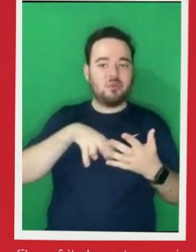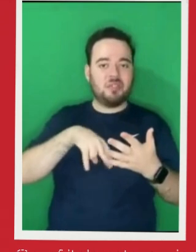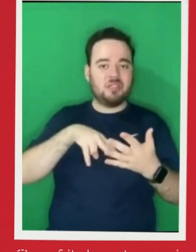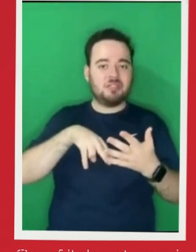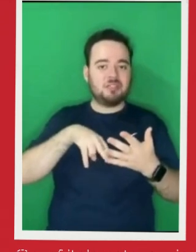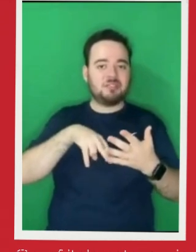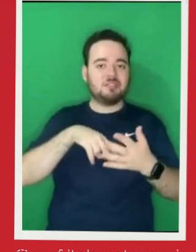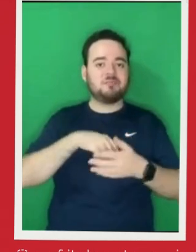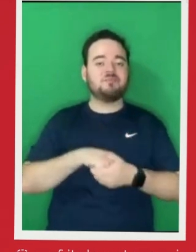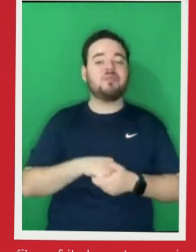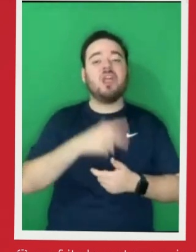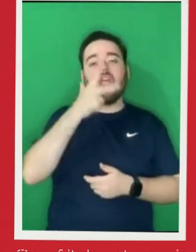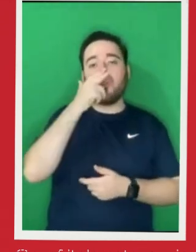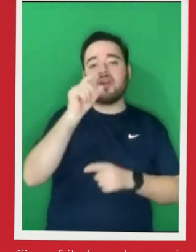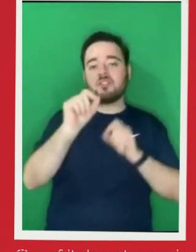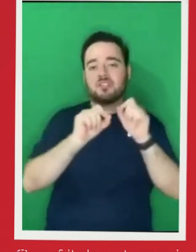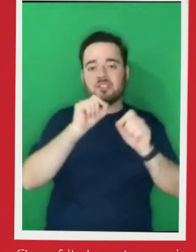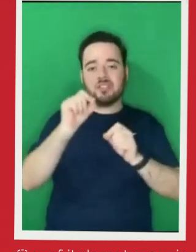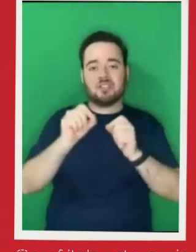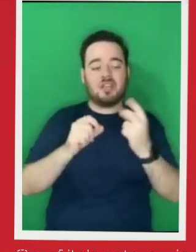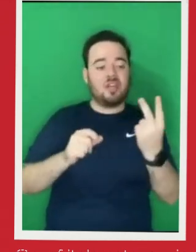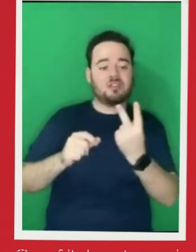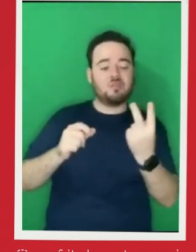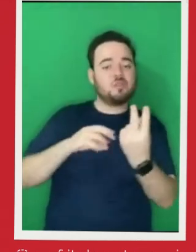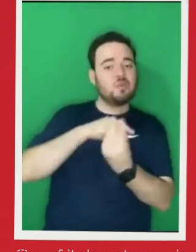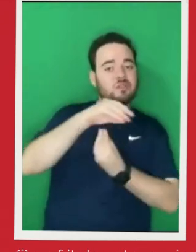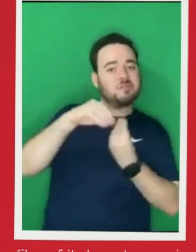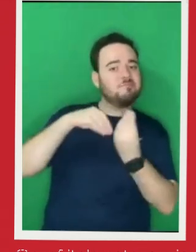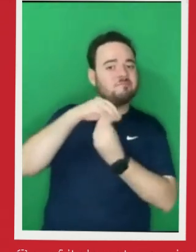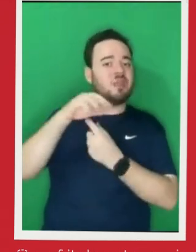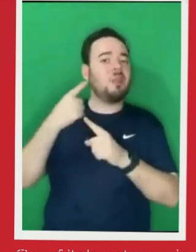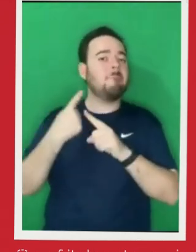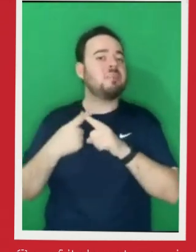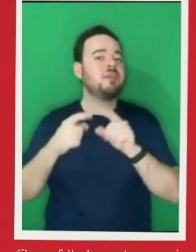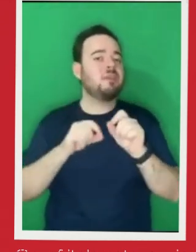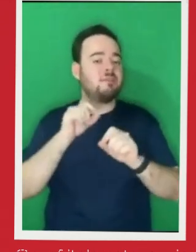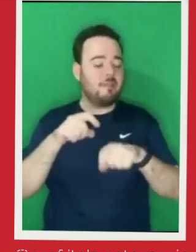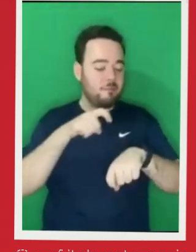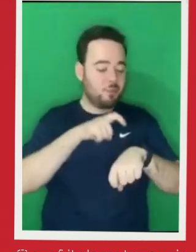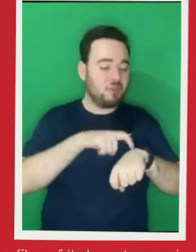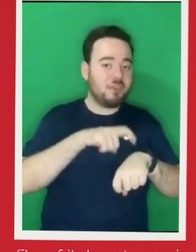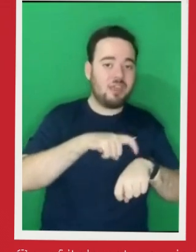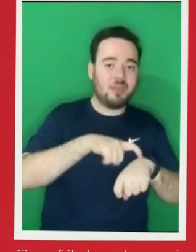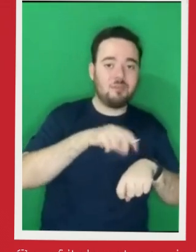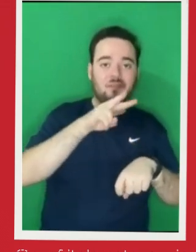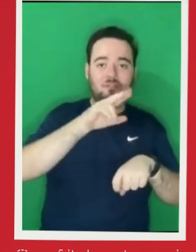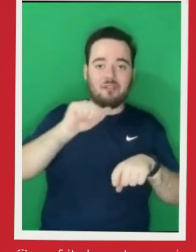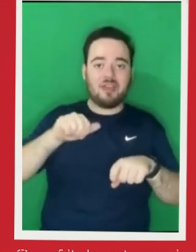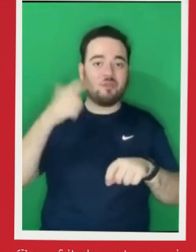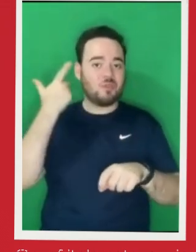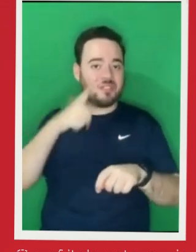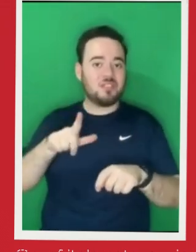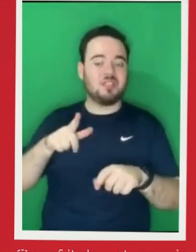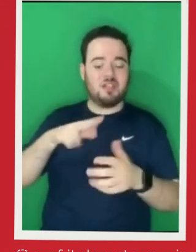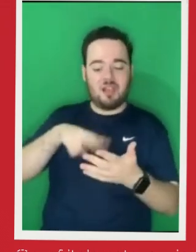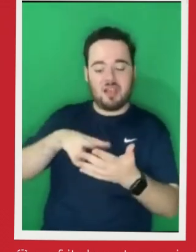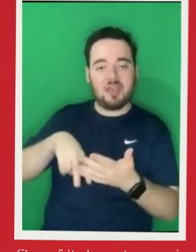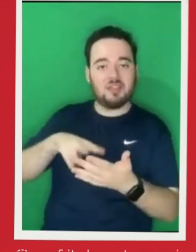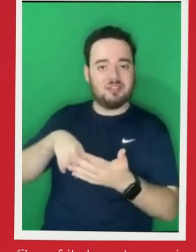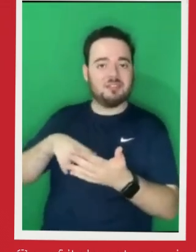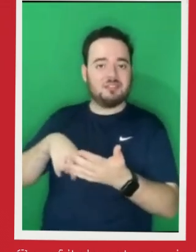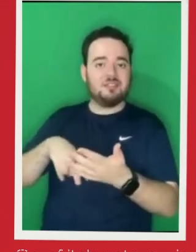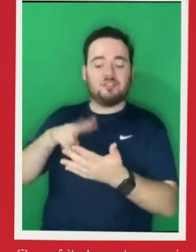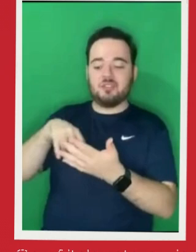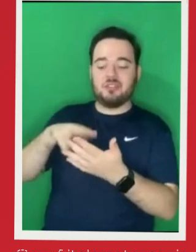meta de tempo? Eu acho que as duas coisas se mesclam, né, Carol? Porque o seu tempo vai determinar o quanto você consegue ler. O quanto você